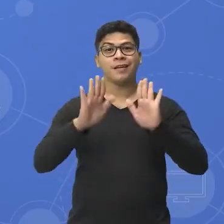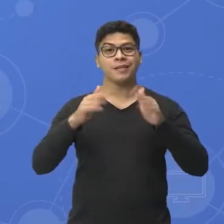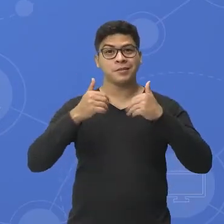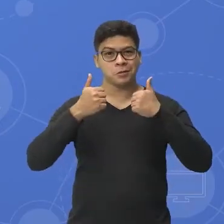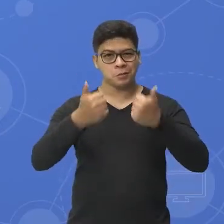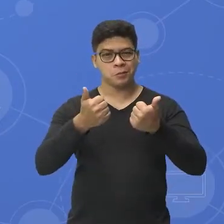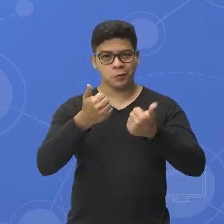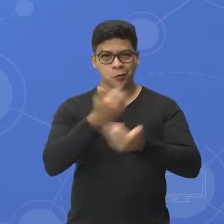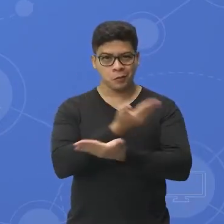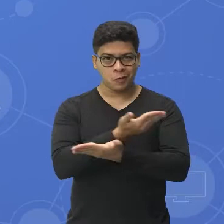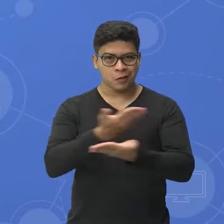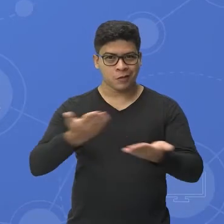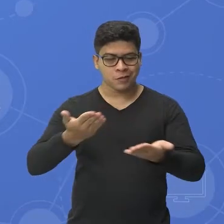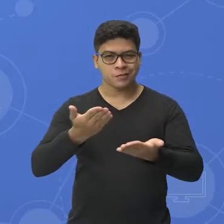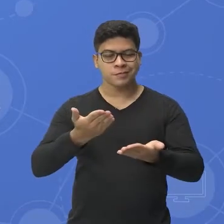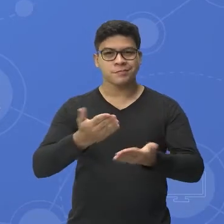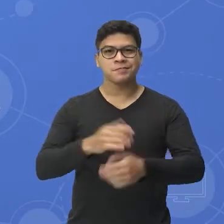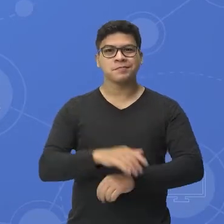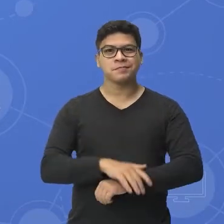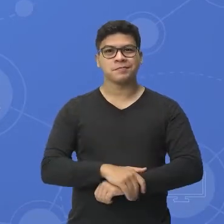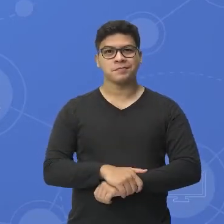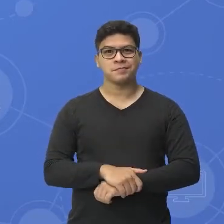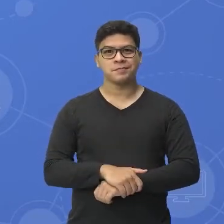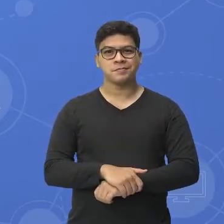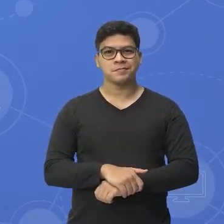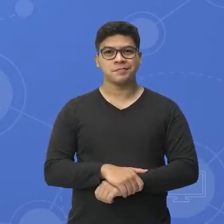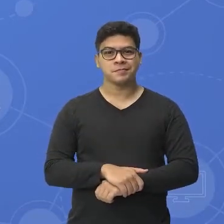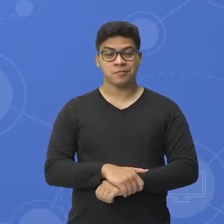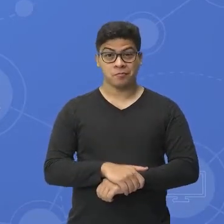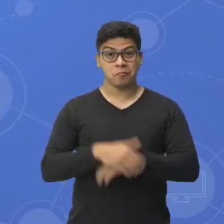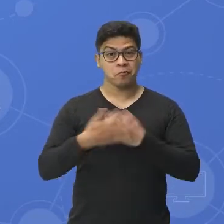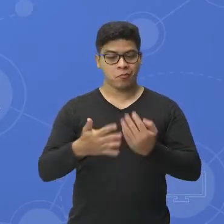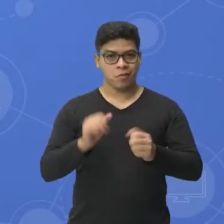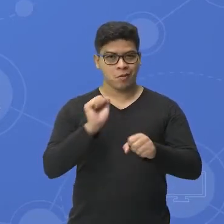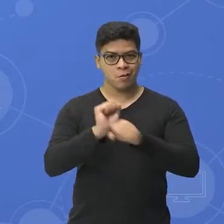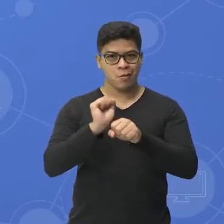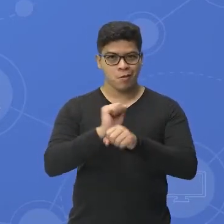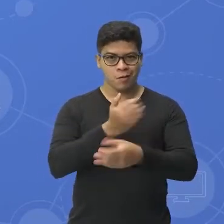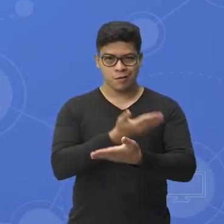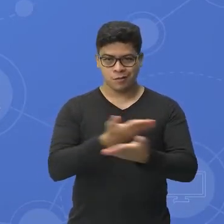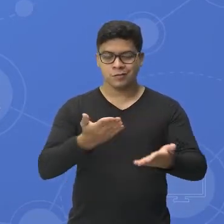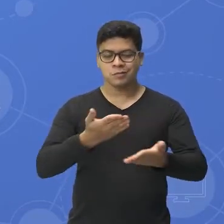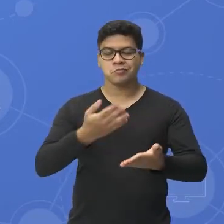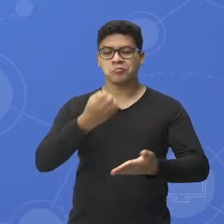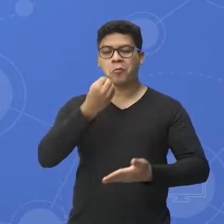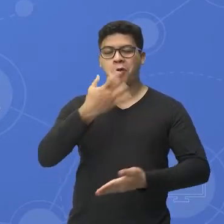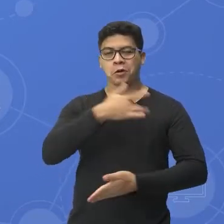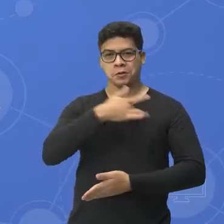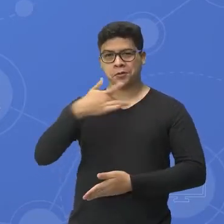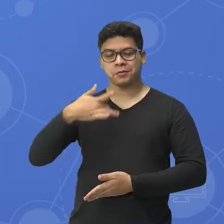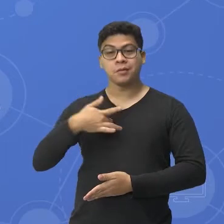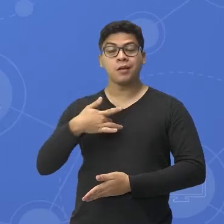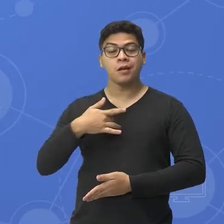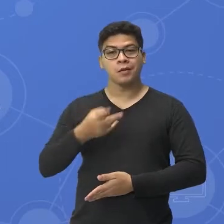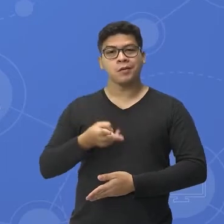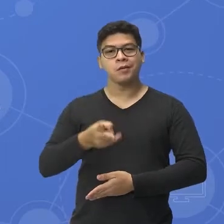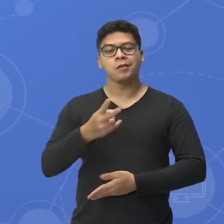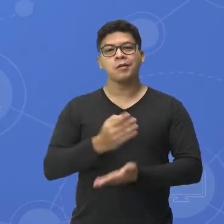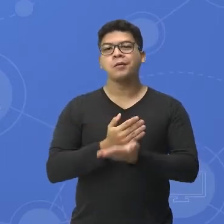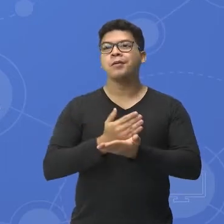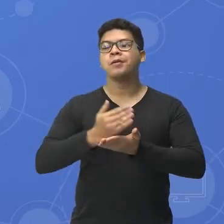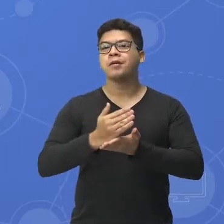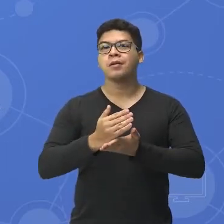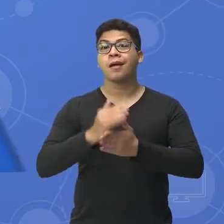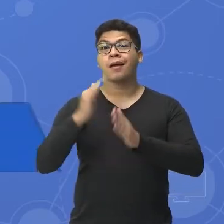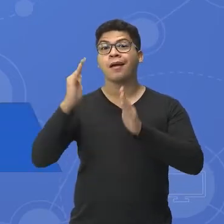como estão todos? Olá, como todos estão? Espero que todos estejam muito bem. Estamos iniciando mais uma aula